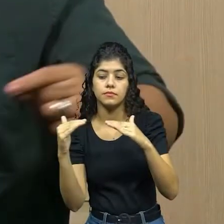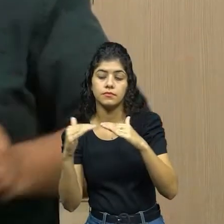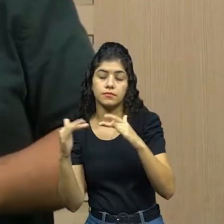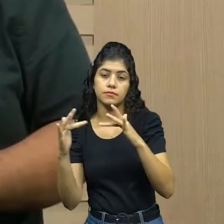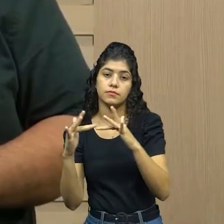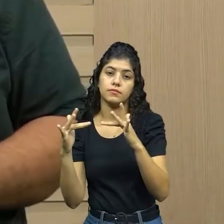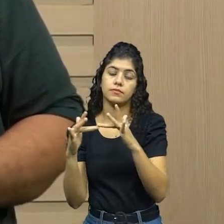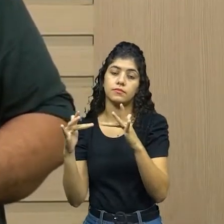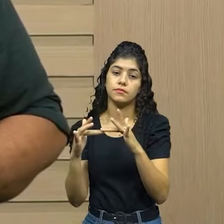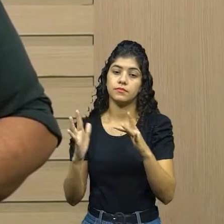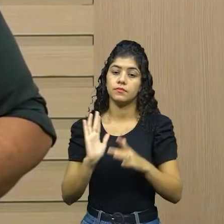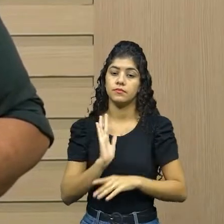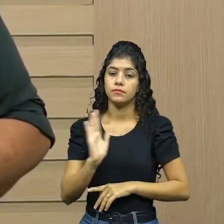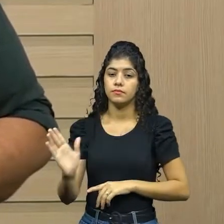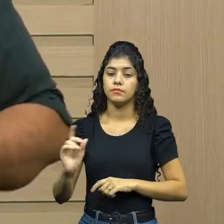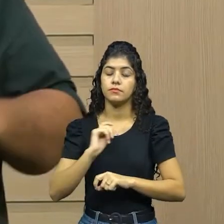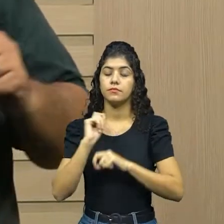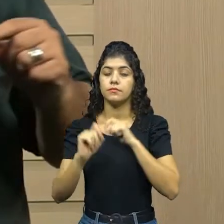conexão entre